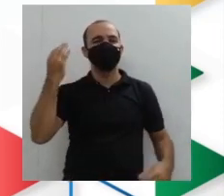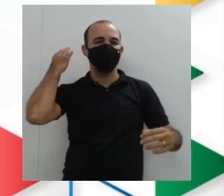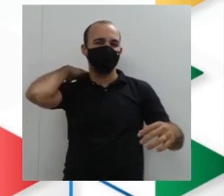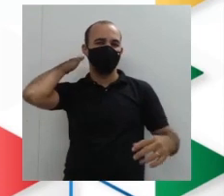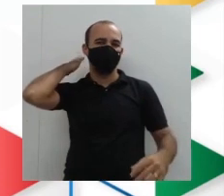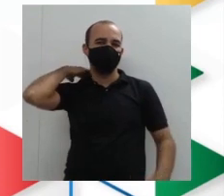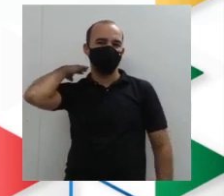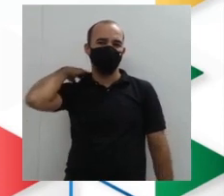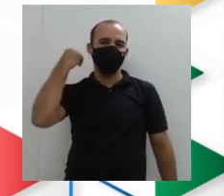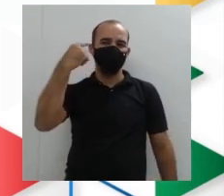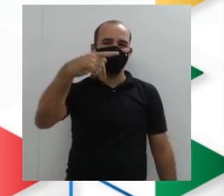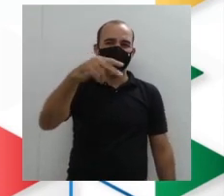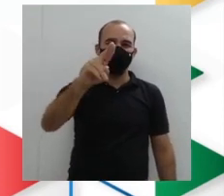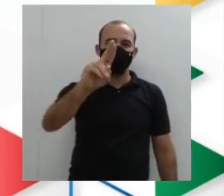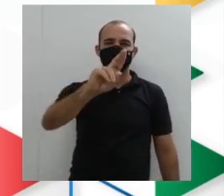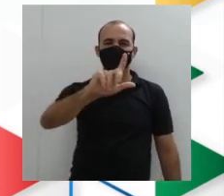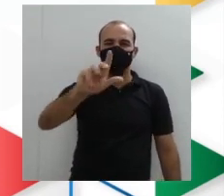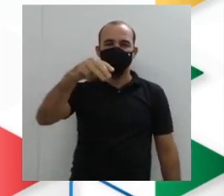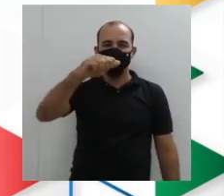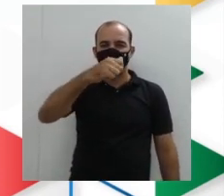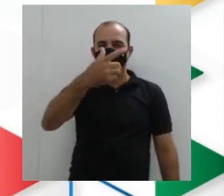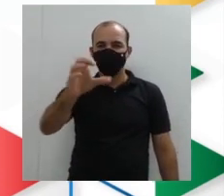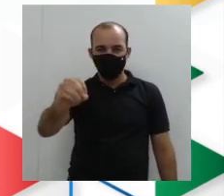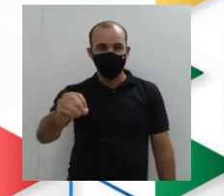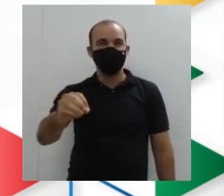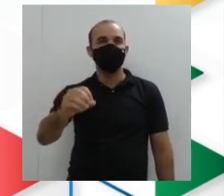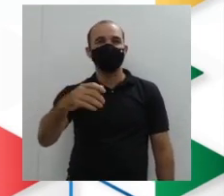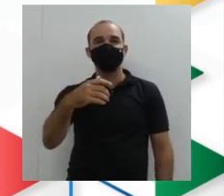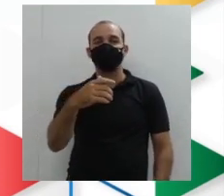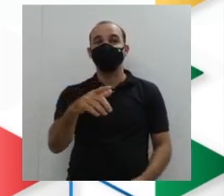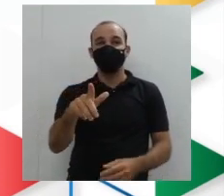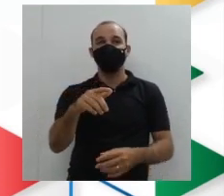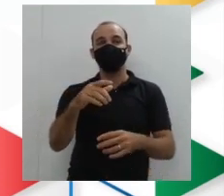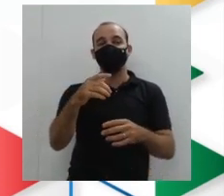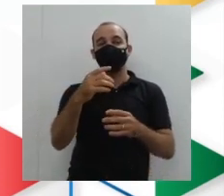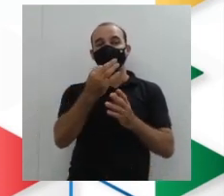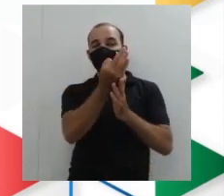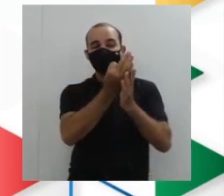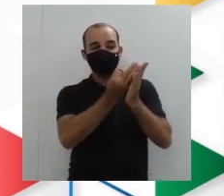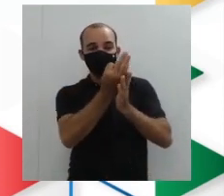ela é o quê? Não verbal. Vejam só aqui que a